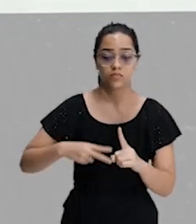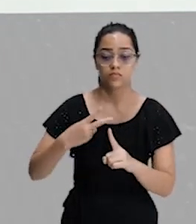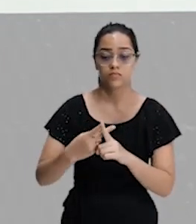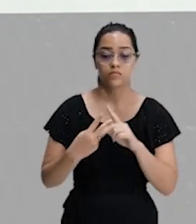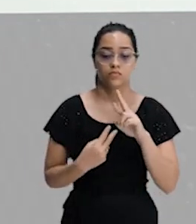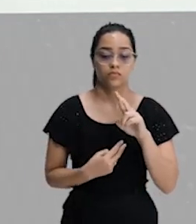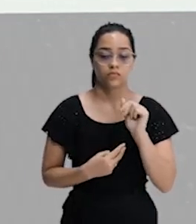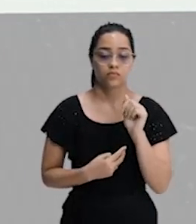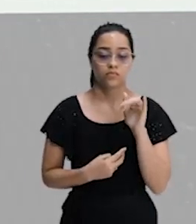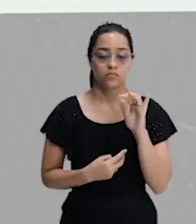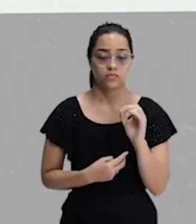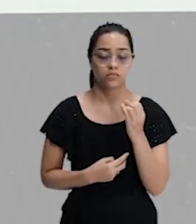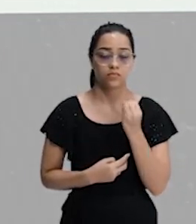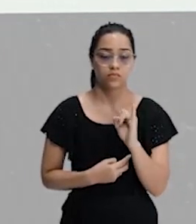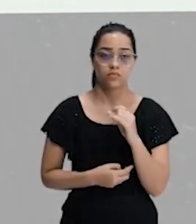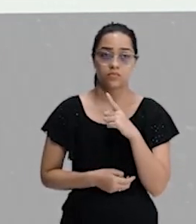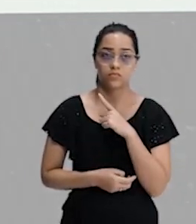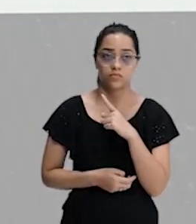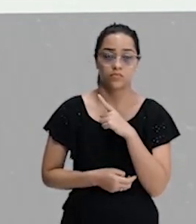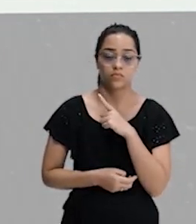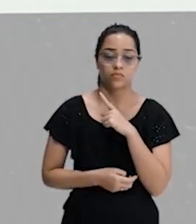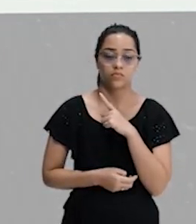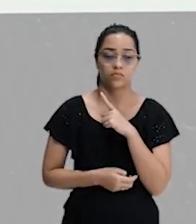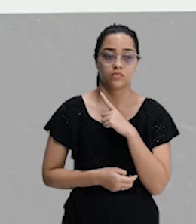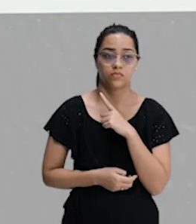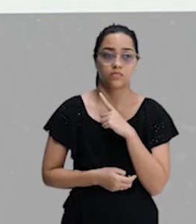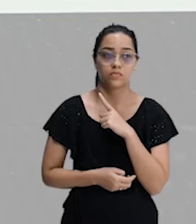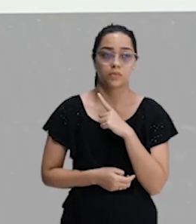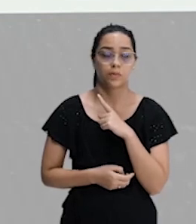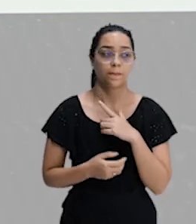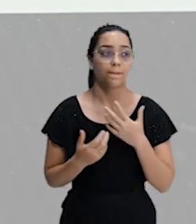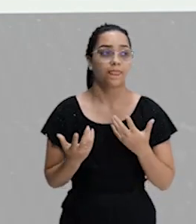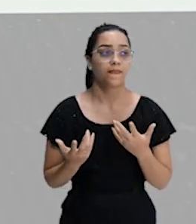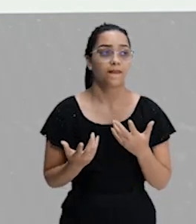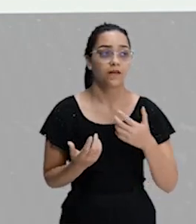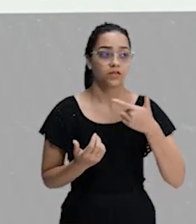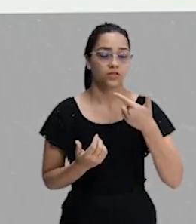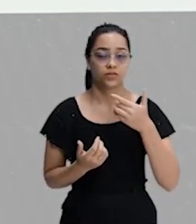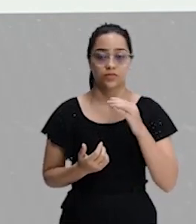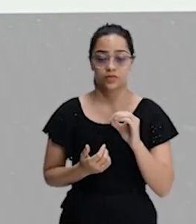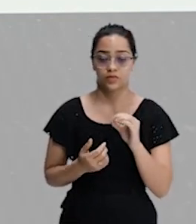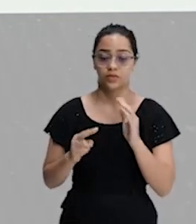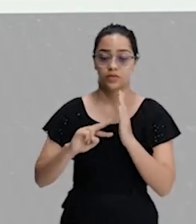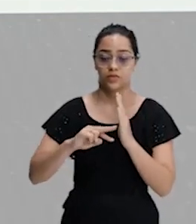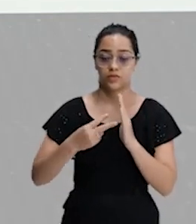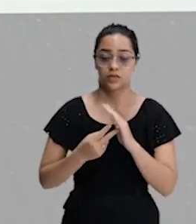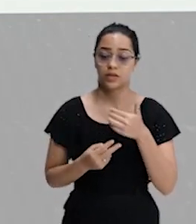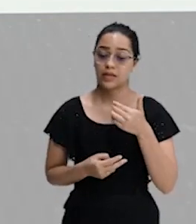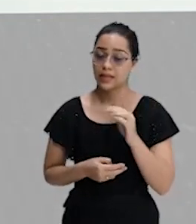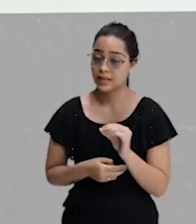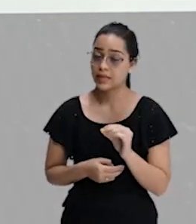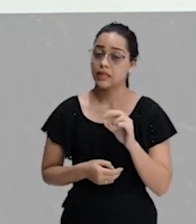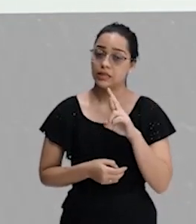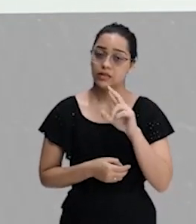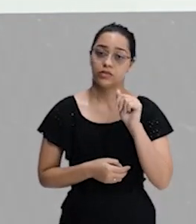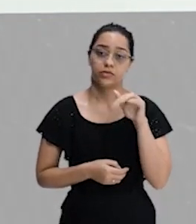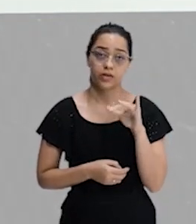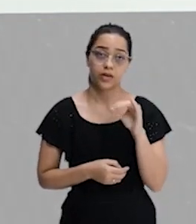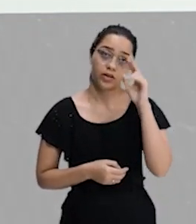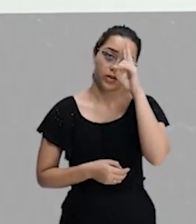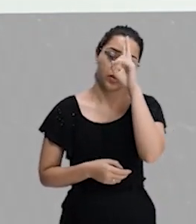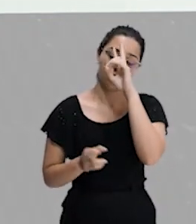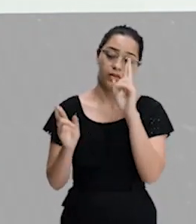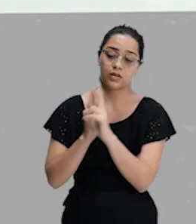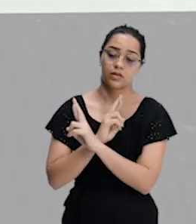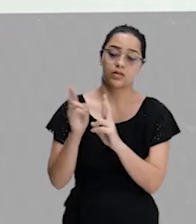raio. Se eu tenho um diâmetro aqui de 20, quer dizer que o raio é 10. Tá? Lembra dessa relação